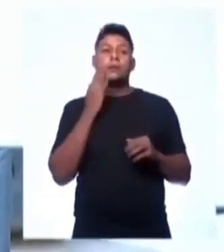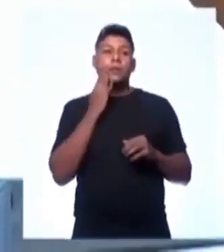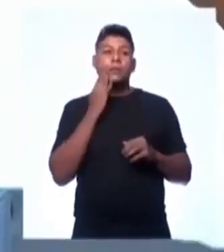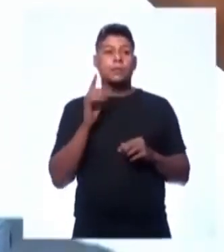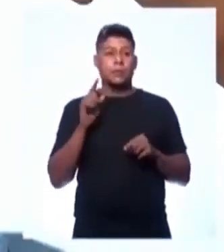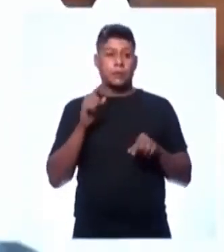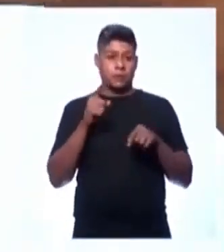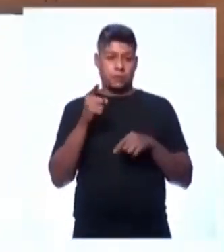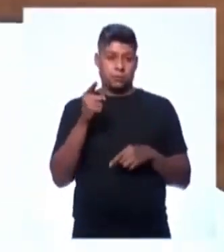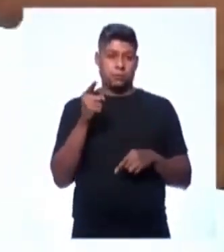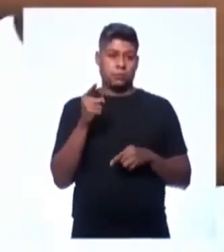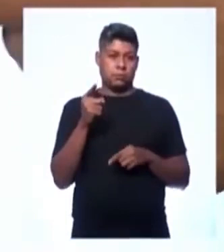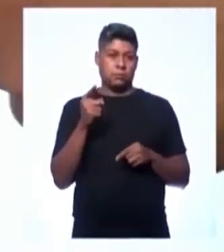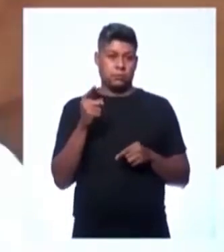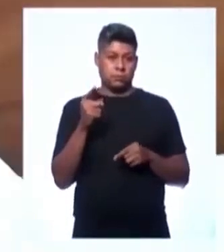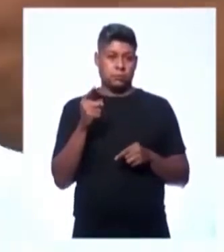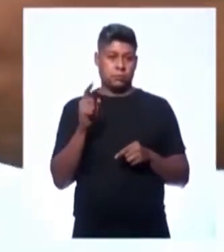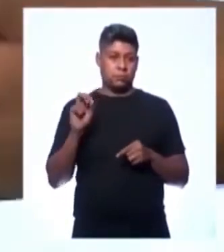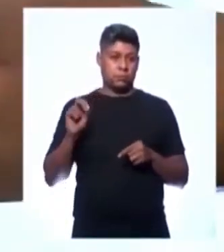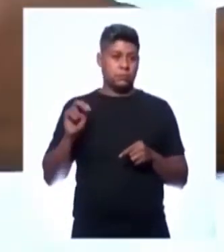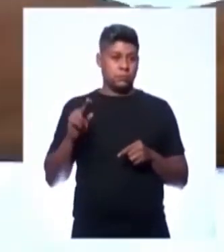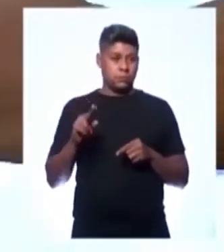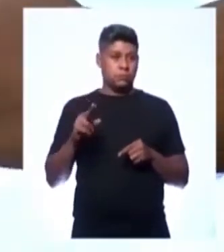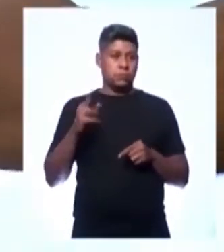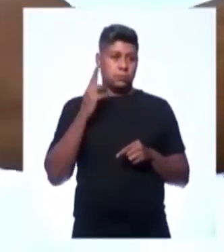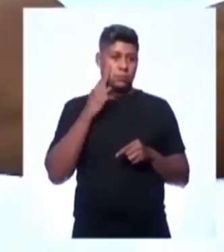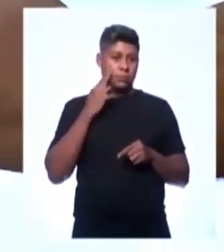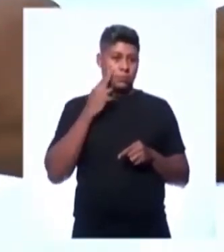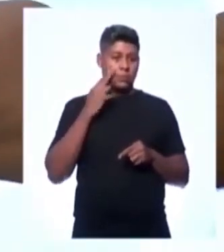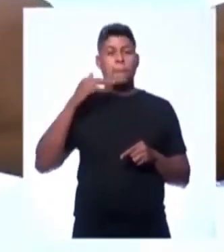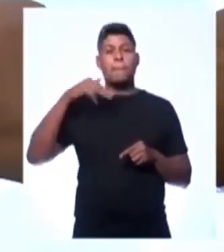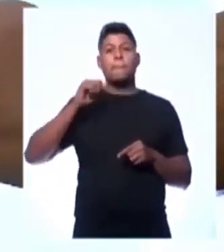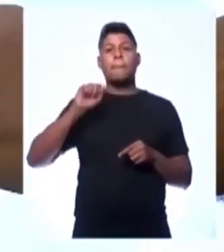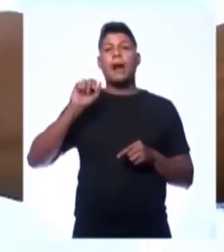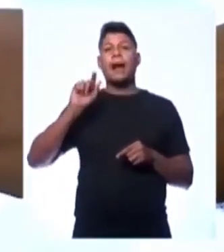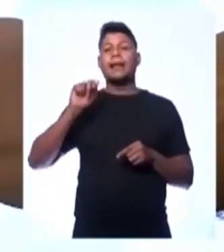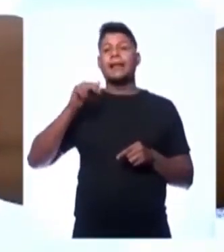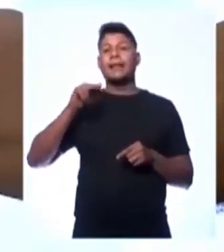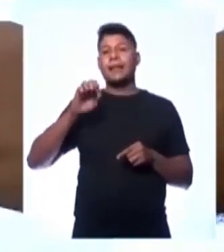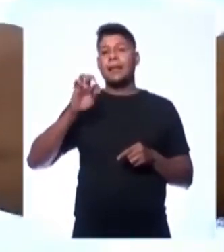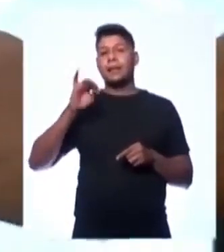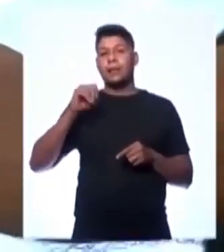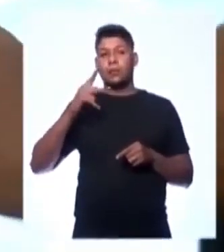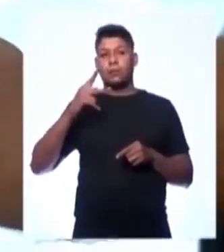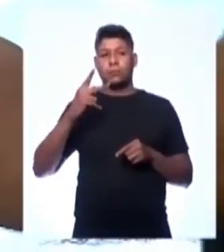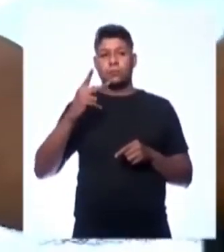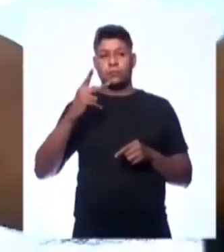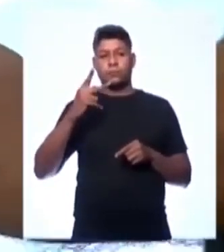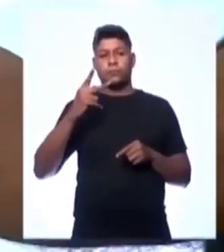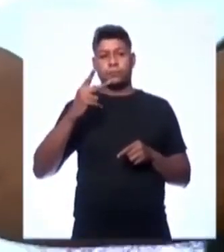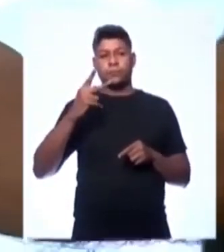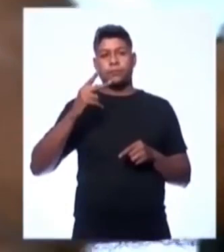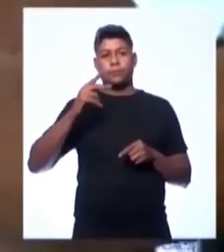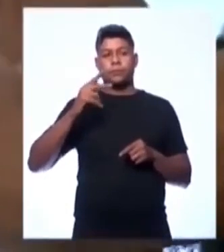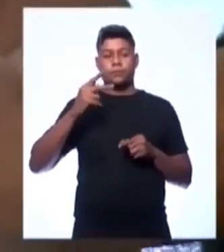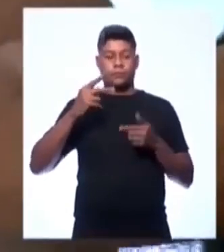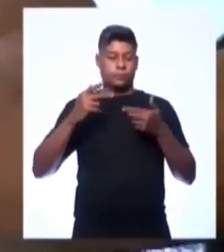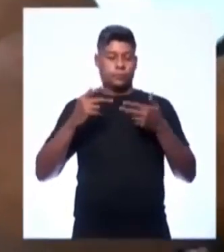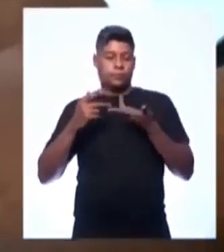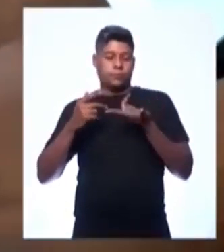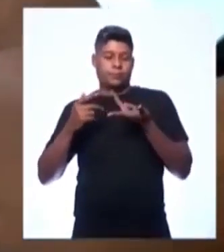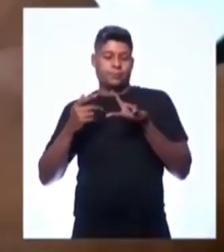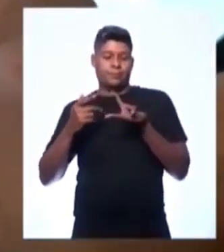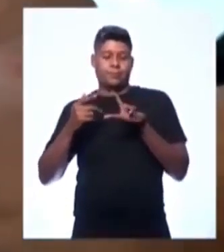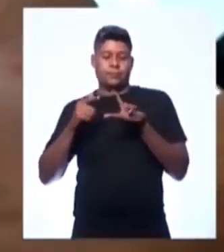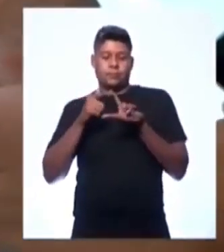dedo polegar, tá ok? E o meu campo magnético eu vou usar aqui o dedo médio, que está aqui perpendicular ao